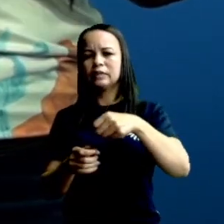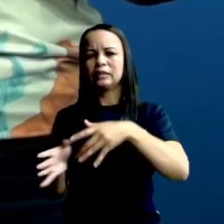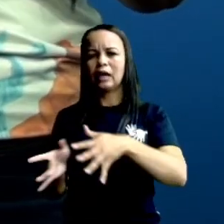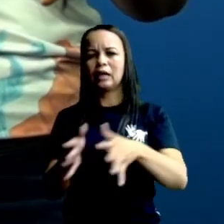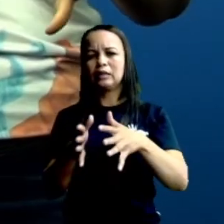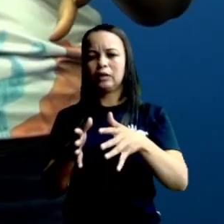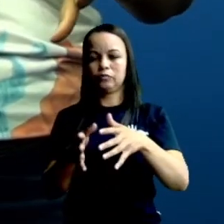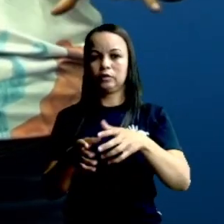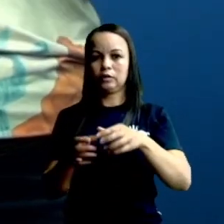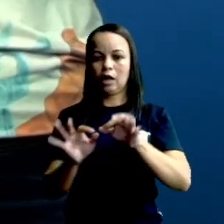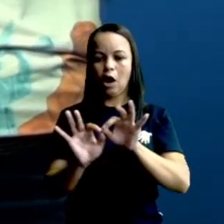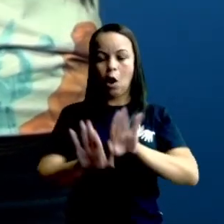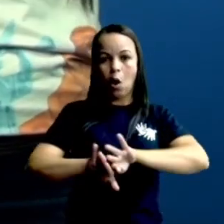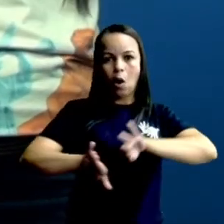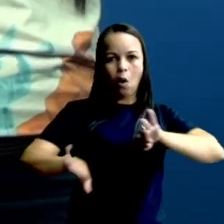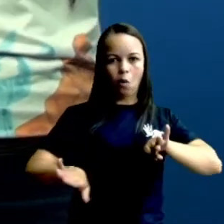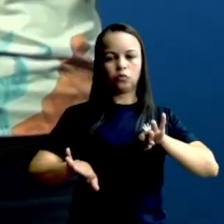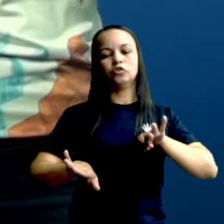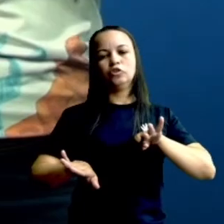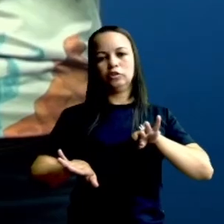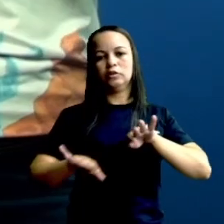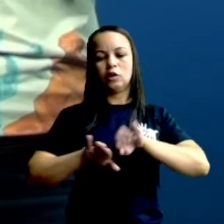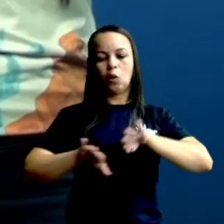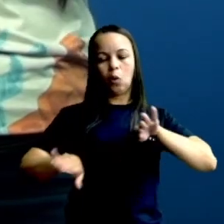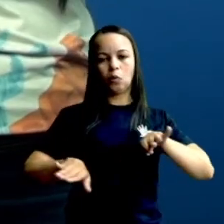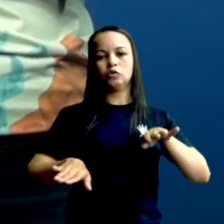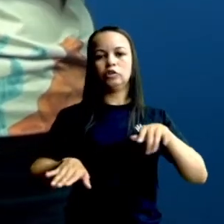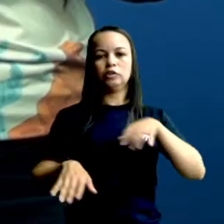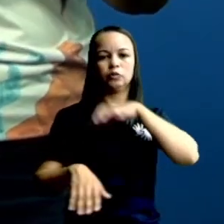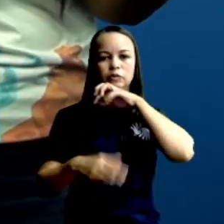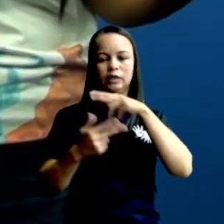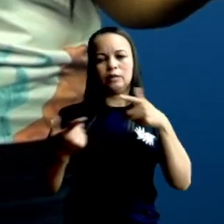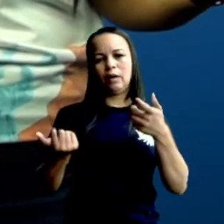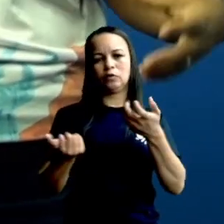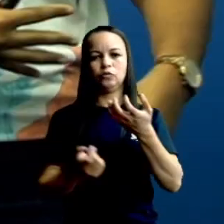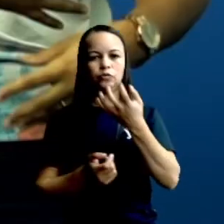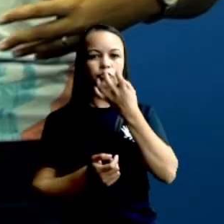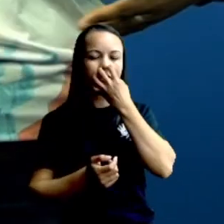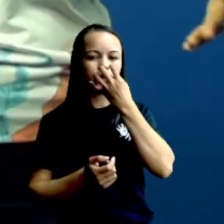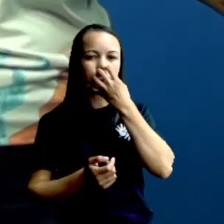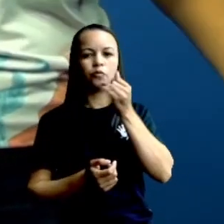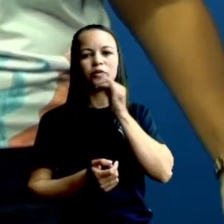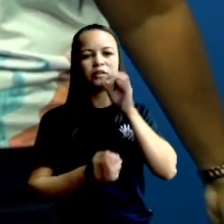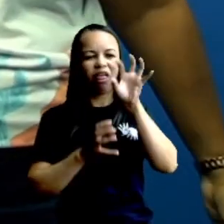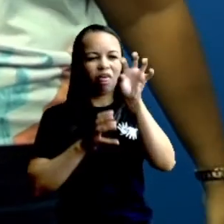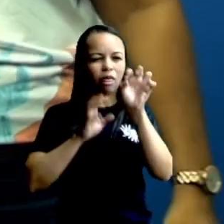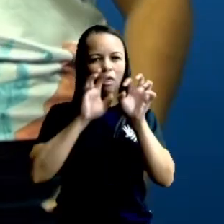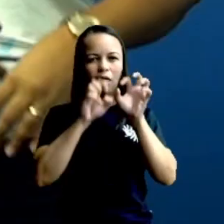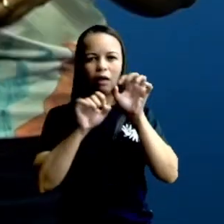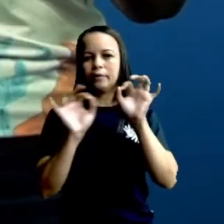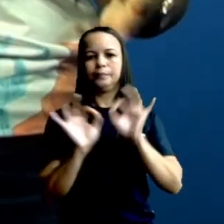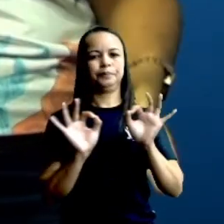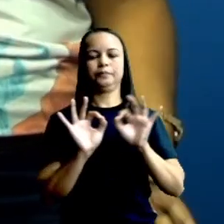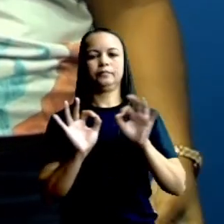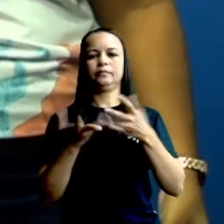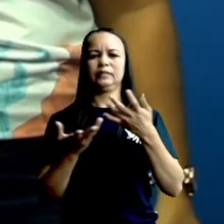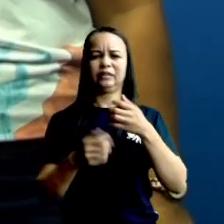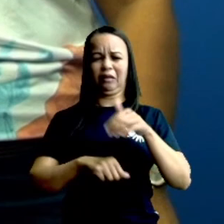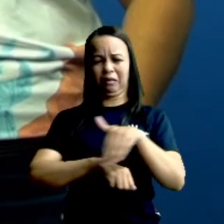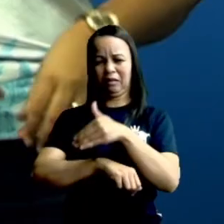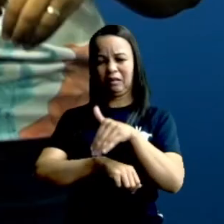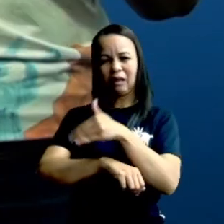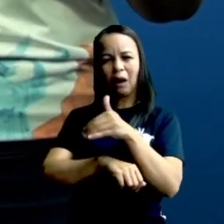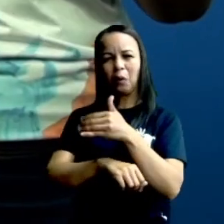ir longe dos animais, num lugar alto, onde os cachorros não venham, não rasguem aquele lixo, fica ali jogado na rua, é